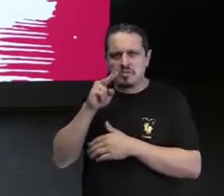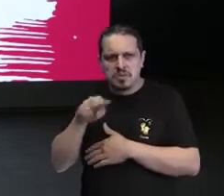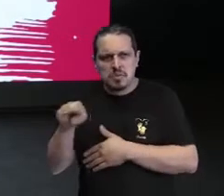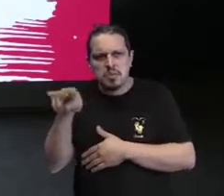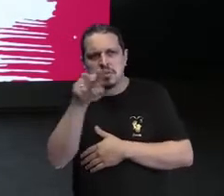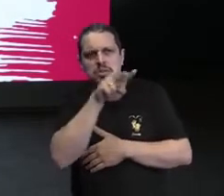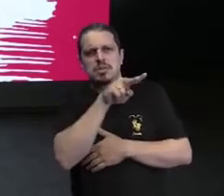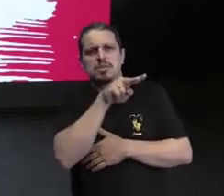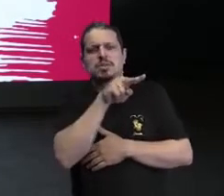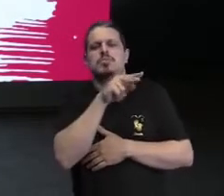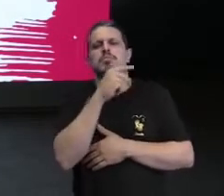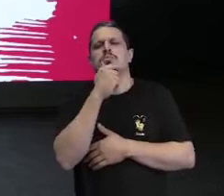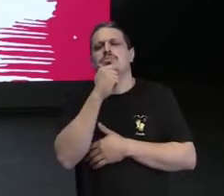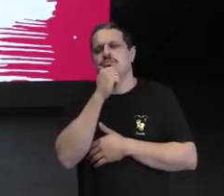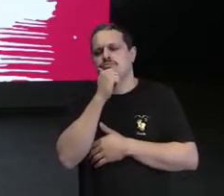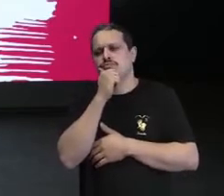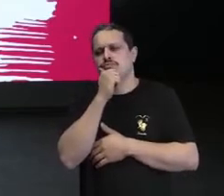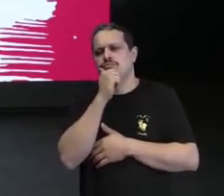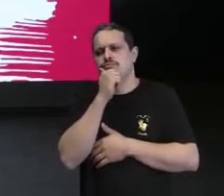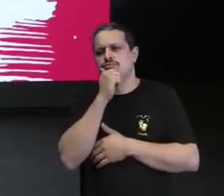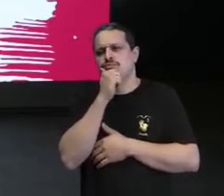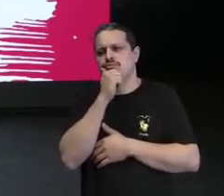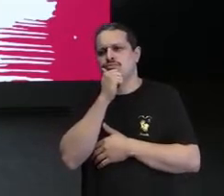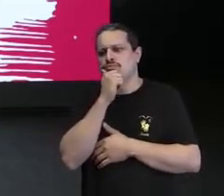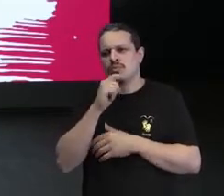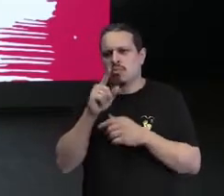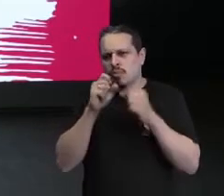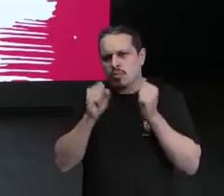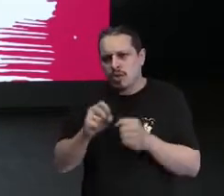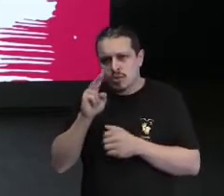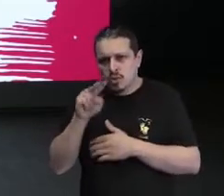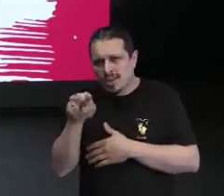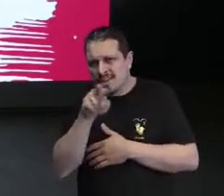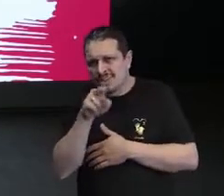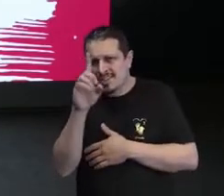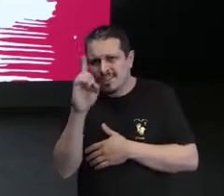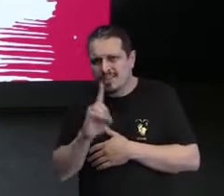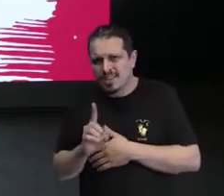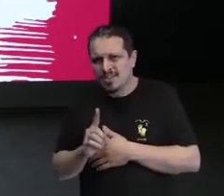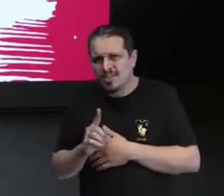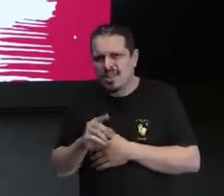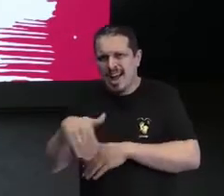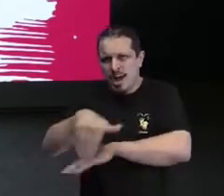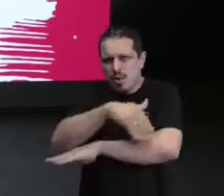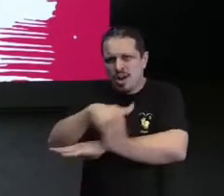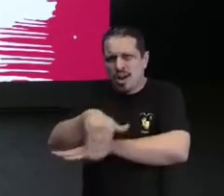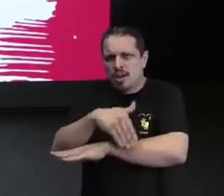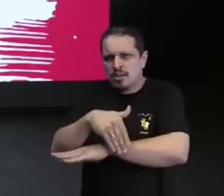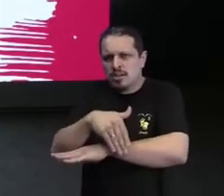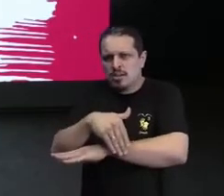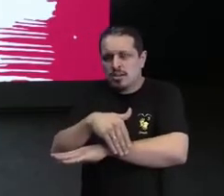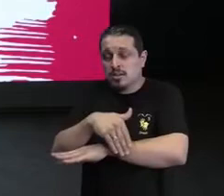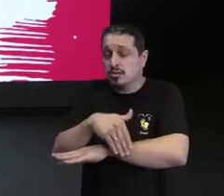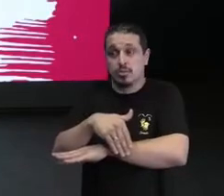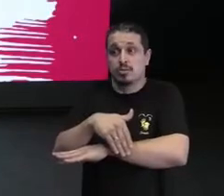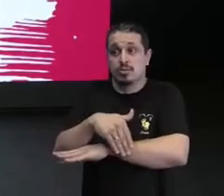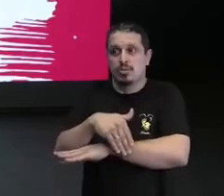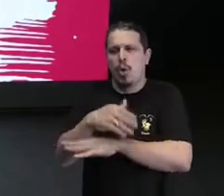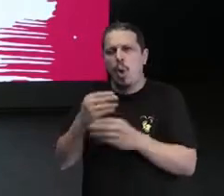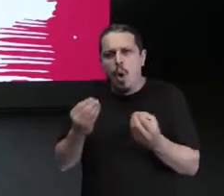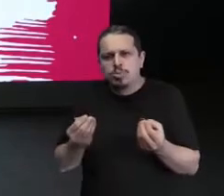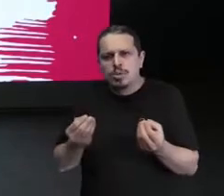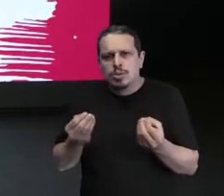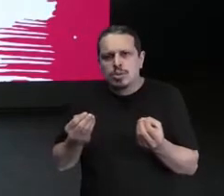uma lei que só foi revogada em 73. Ou seja, pessoas com deficiência ou com